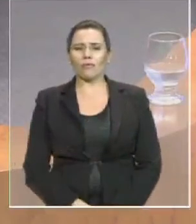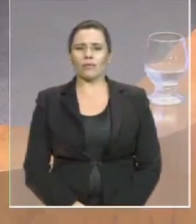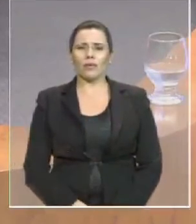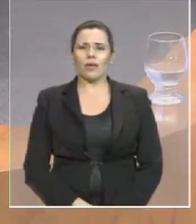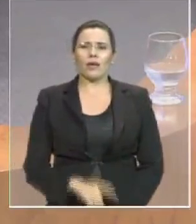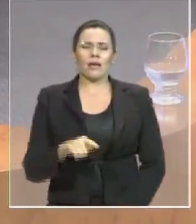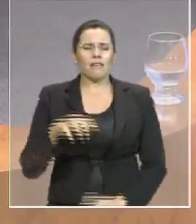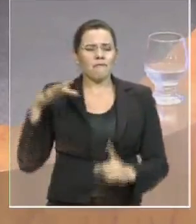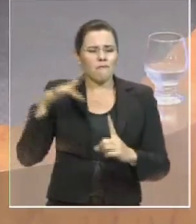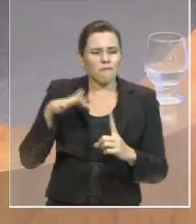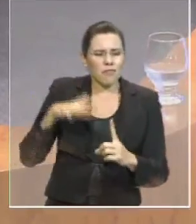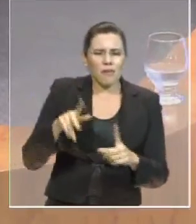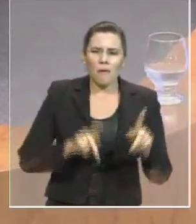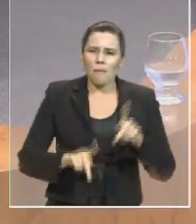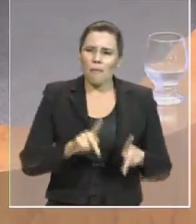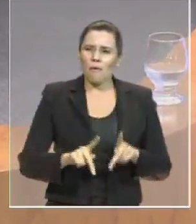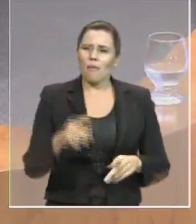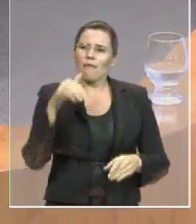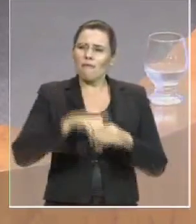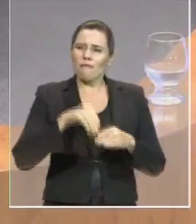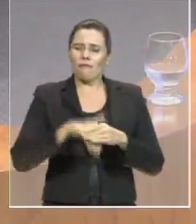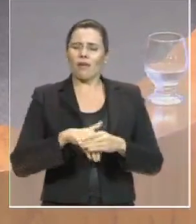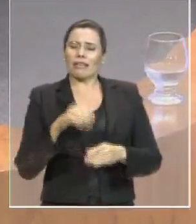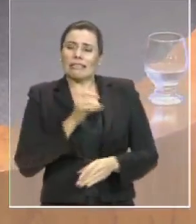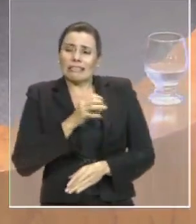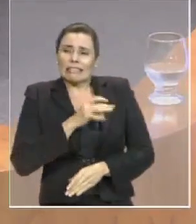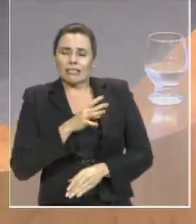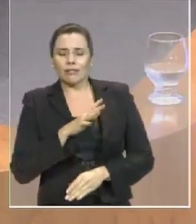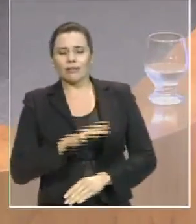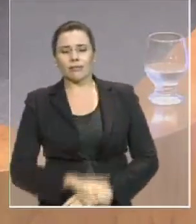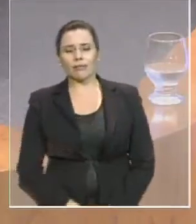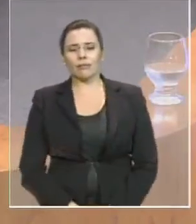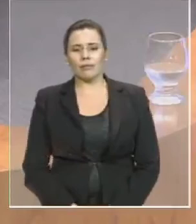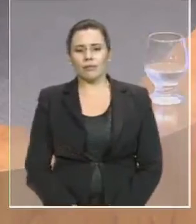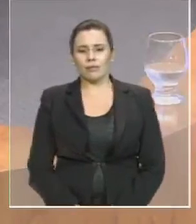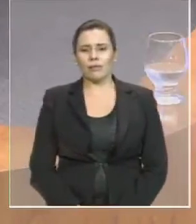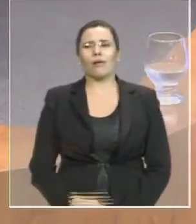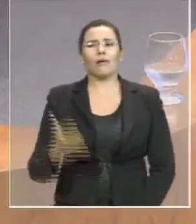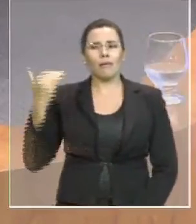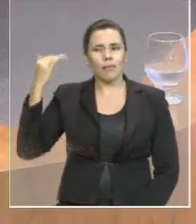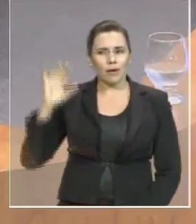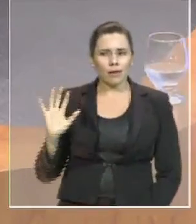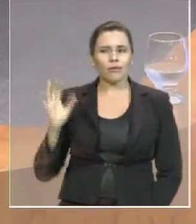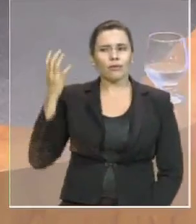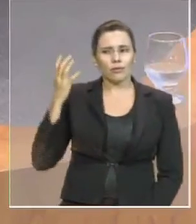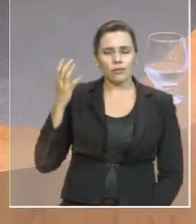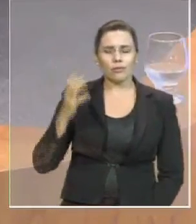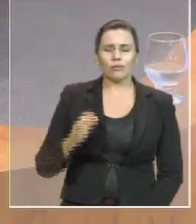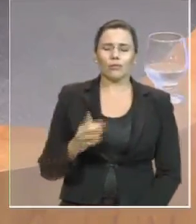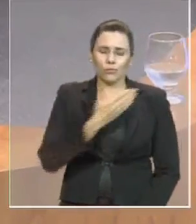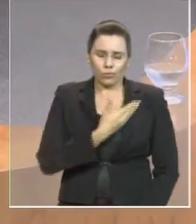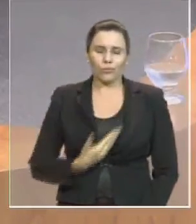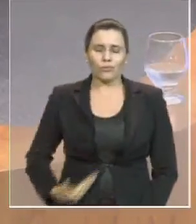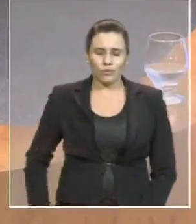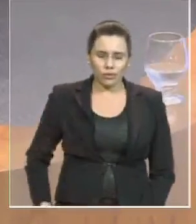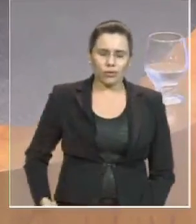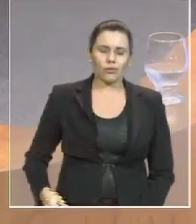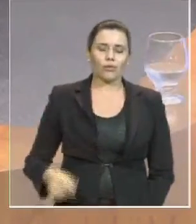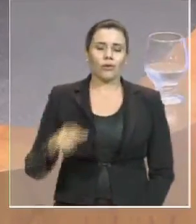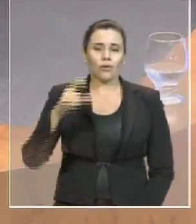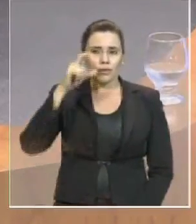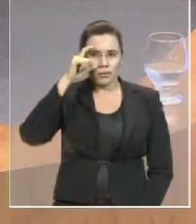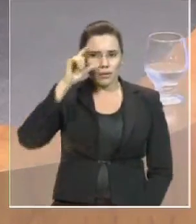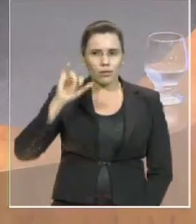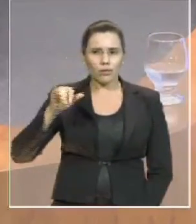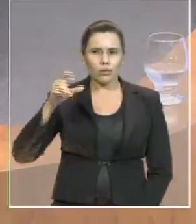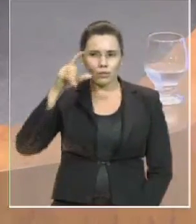Foi assim com o governador Jackson Lago, e assim mais uma vez, quem tem este DNA, quem tem isso no